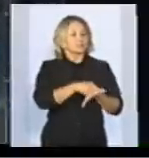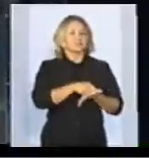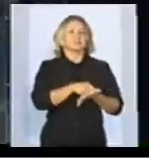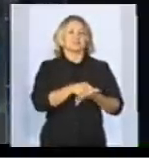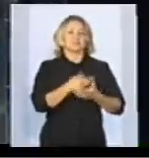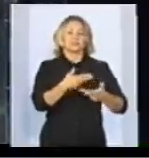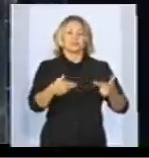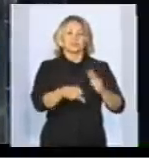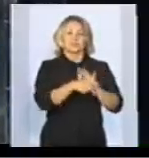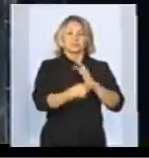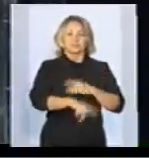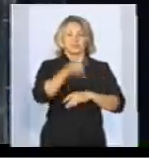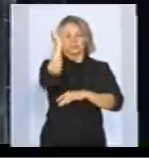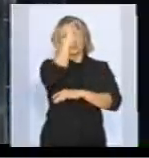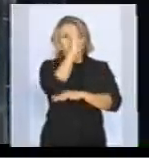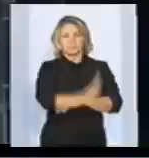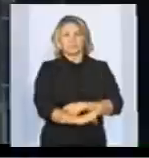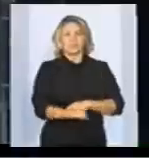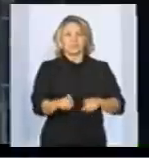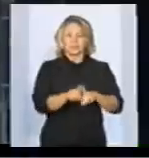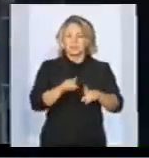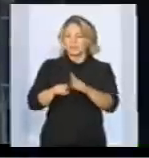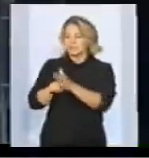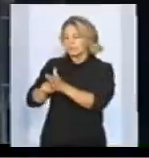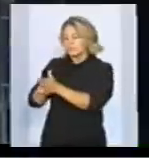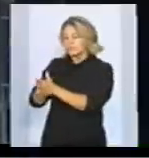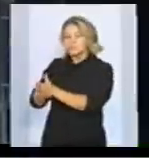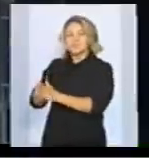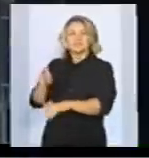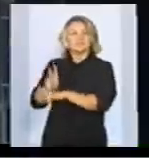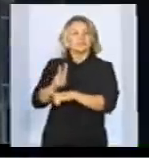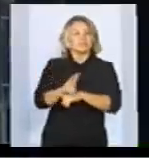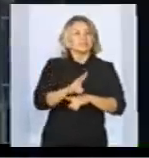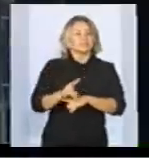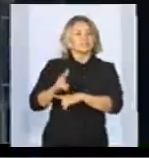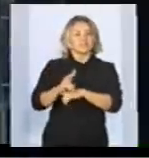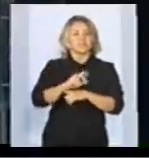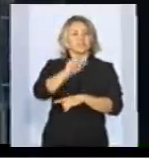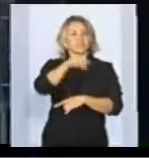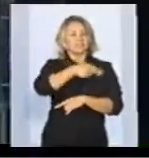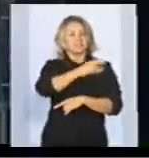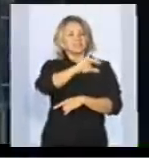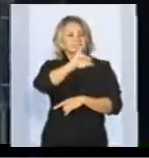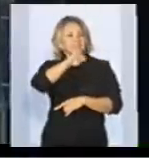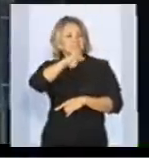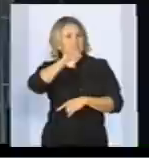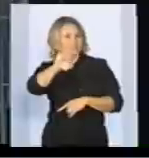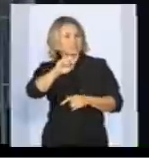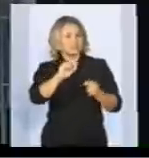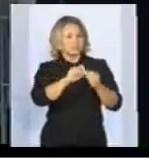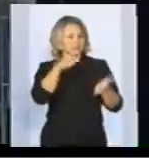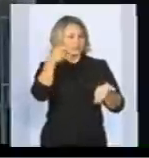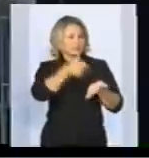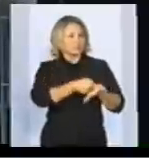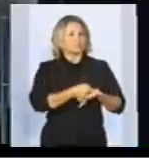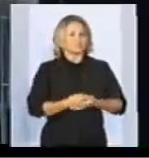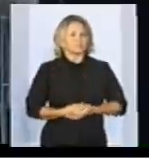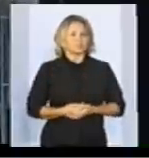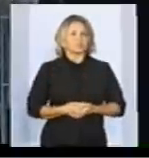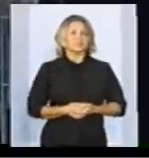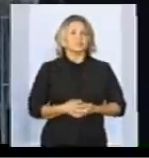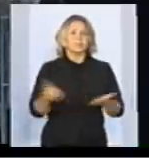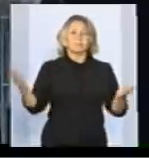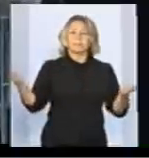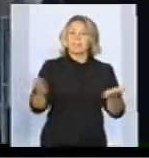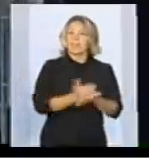conteúdo brasileiro seja pelo papel fiscalizador e e regulador exercerá para garantir a sua aplicação